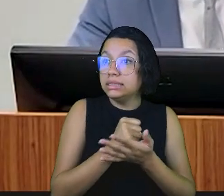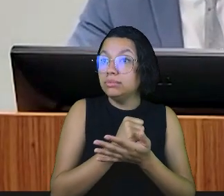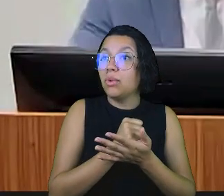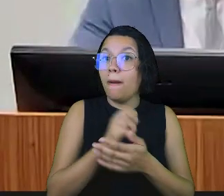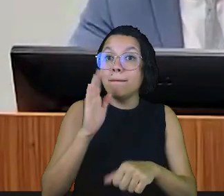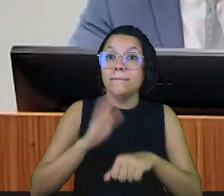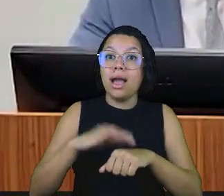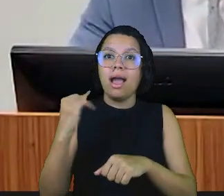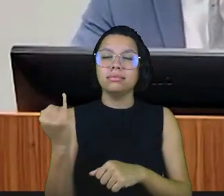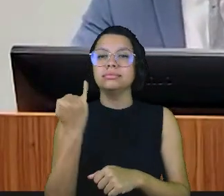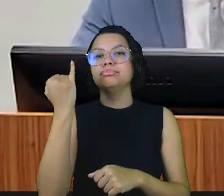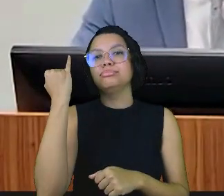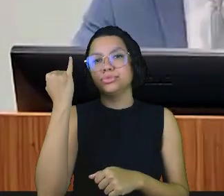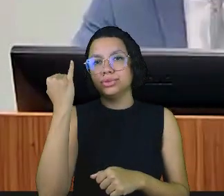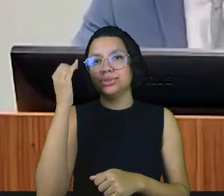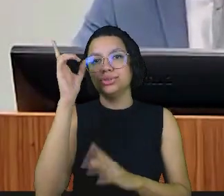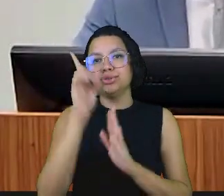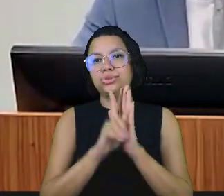direito contemporâneo.